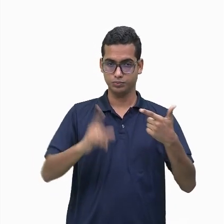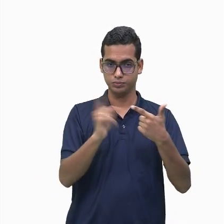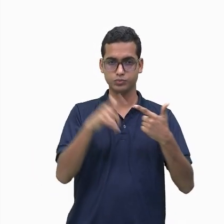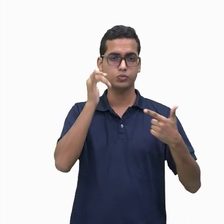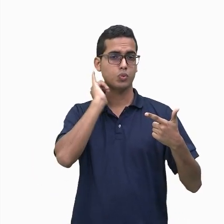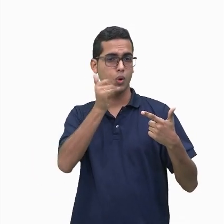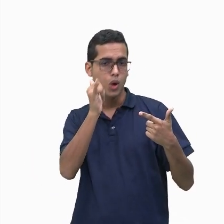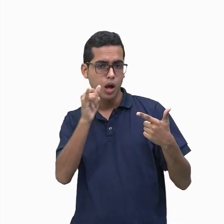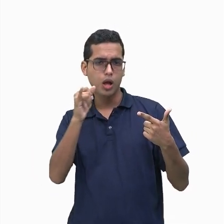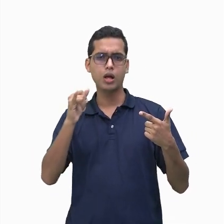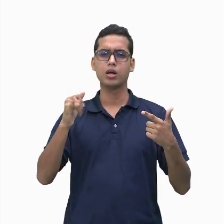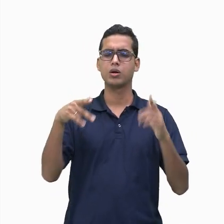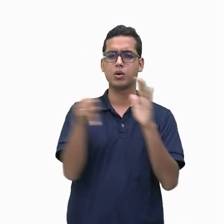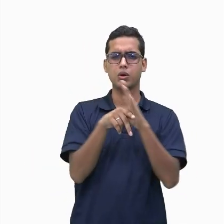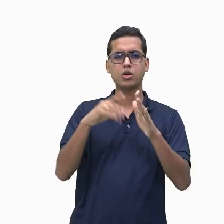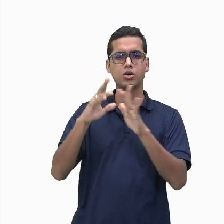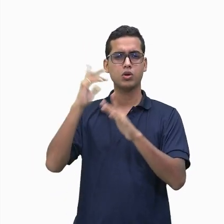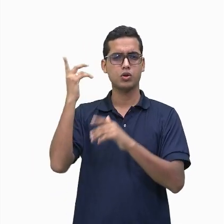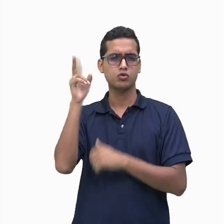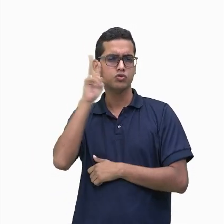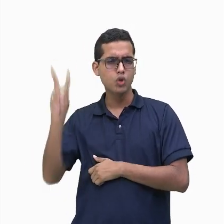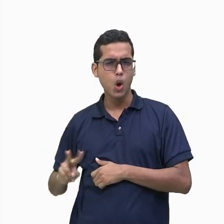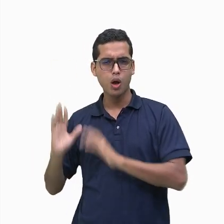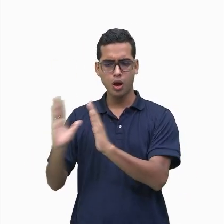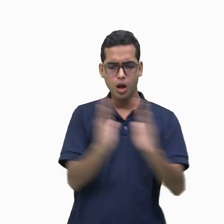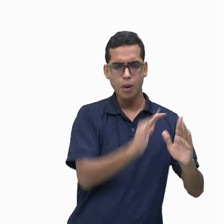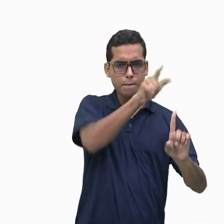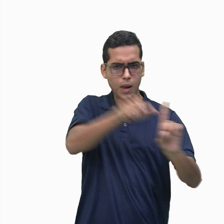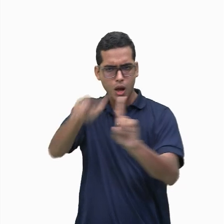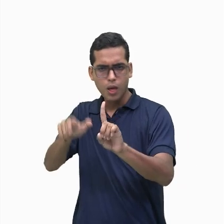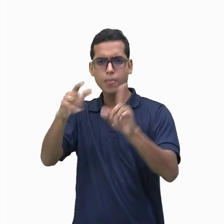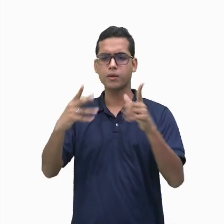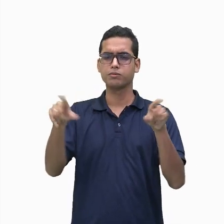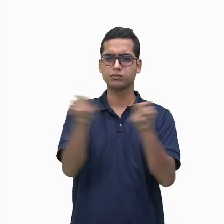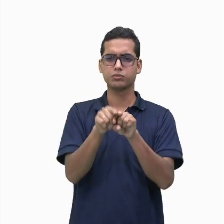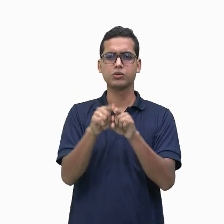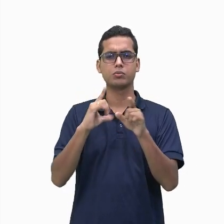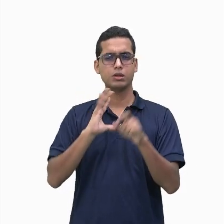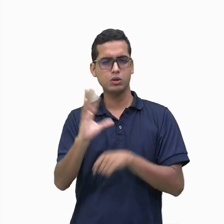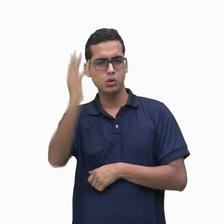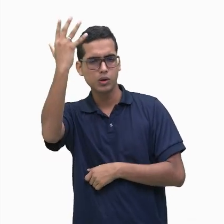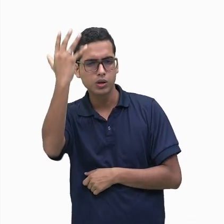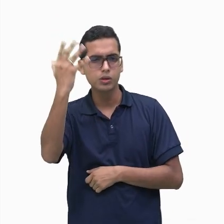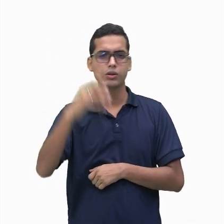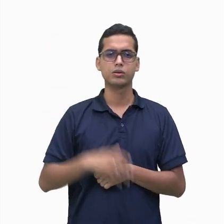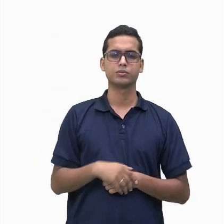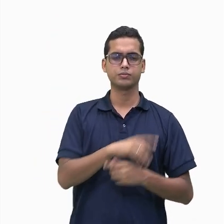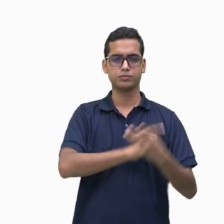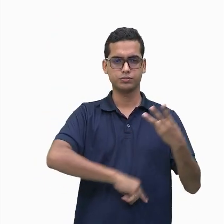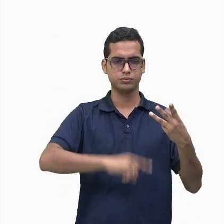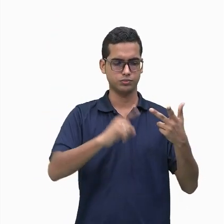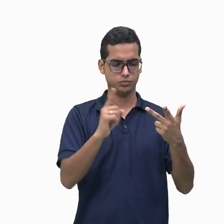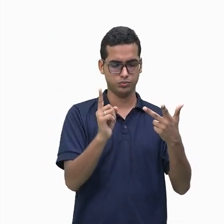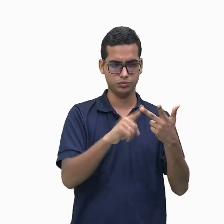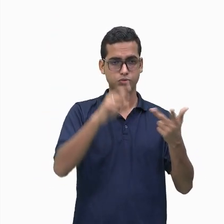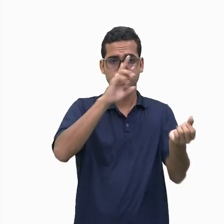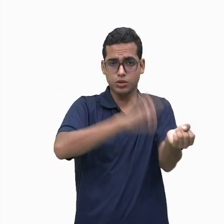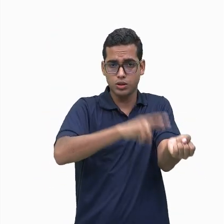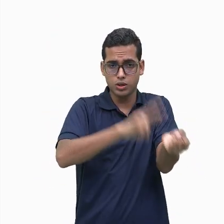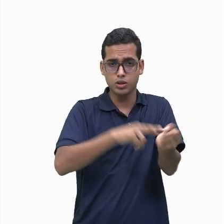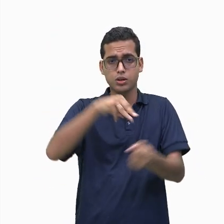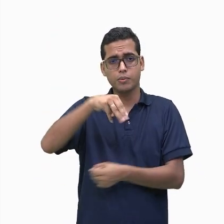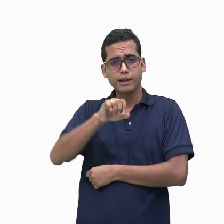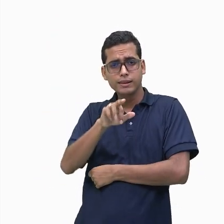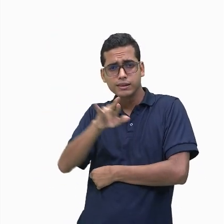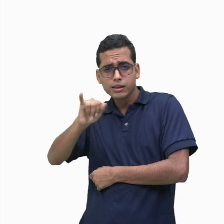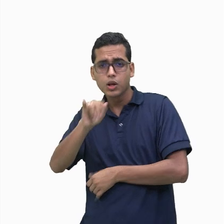e conflitos. Que é ritmo e métrica? Organização da escrita, né? Especialmente, como eu falei para vocês,